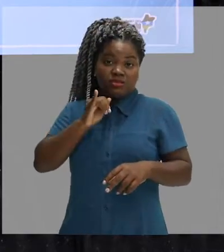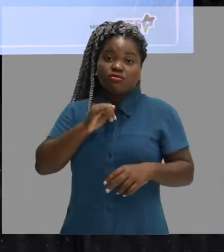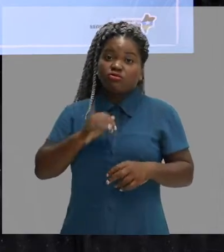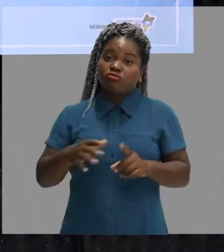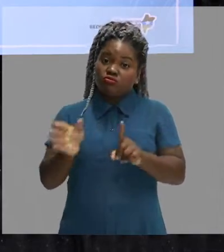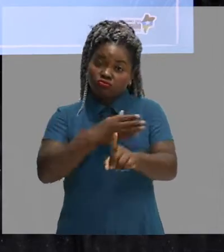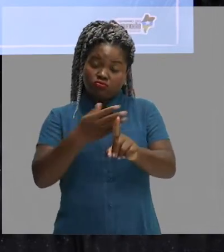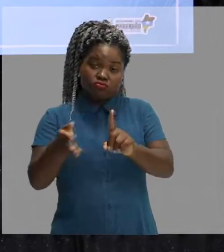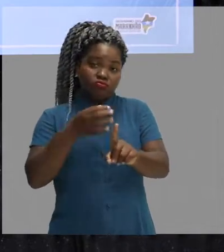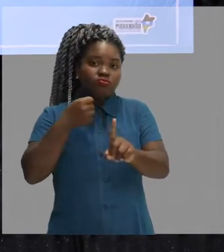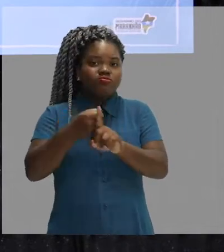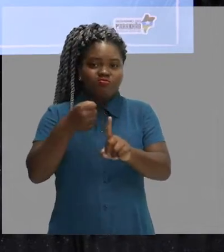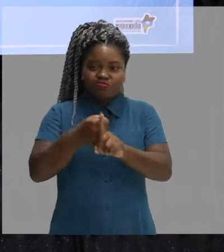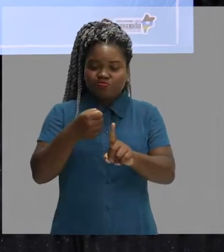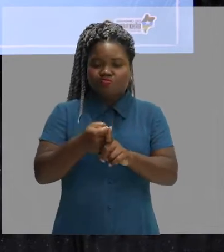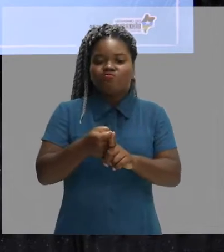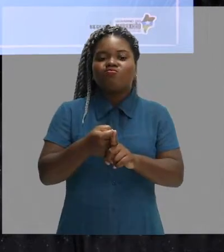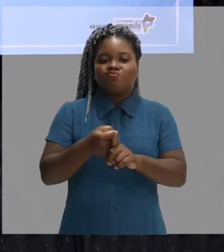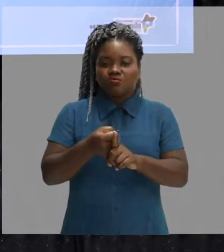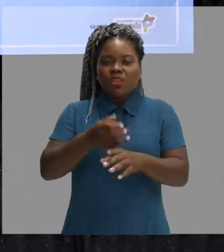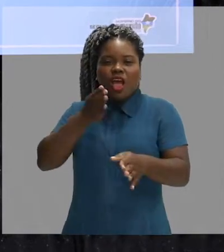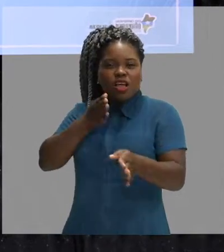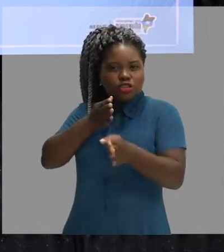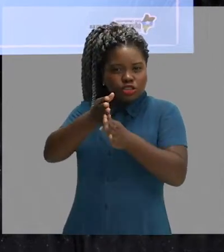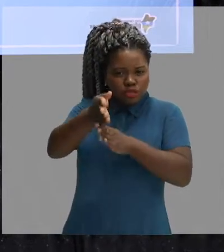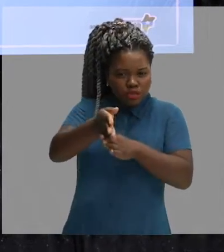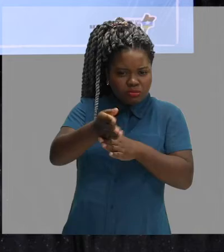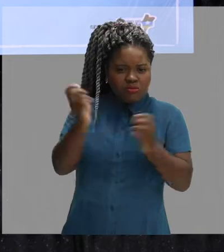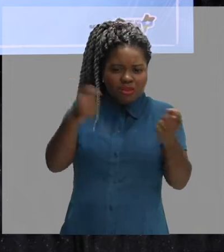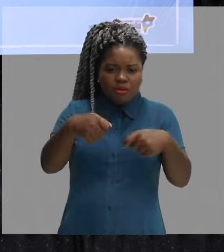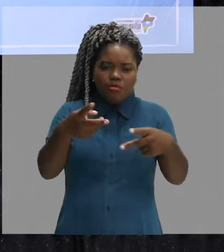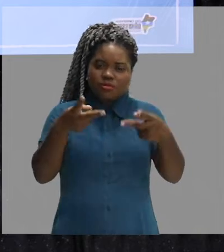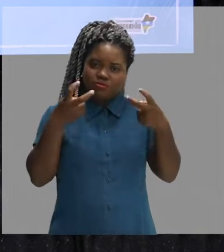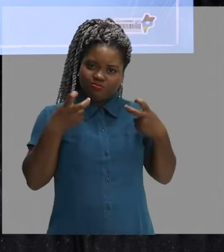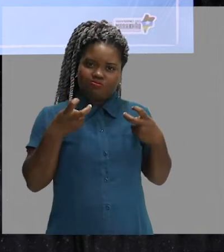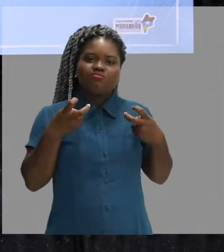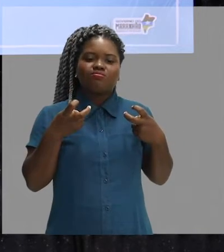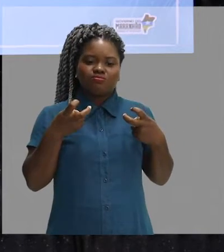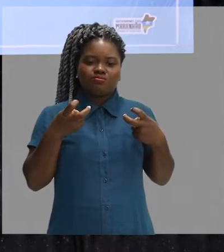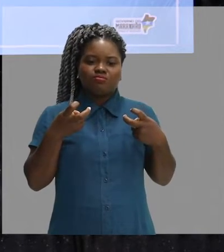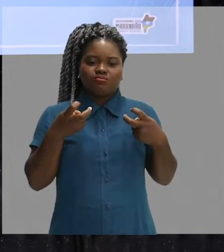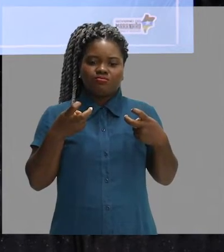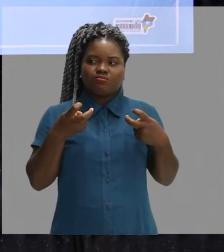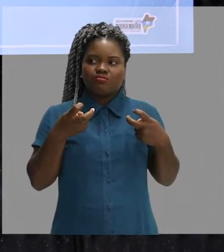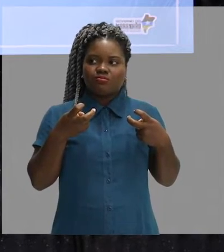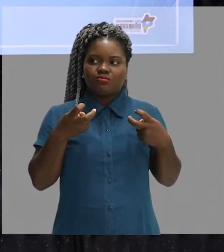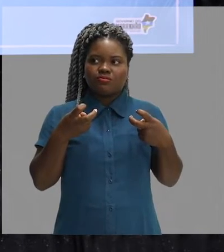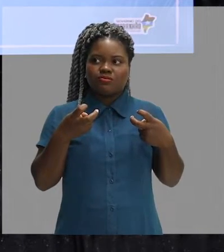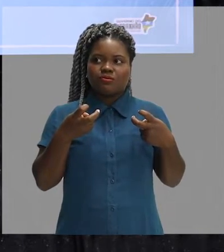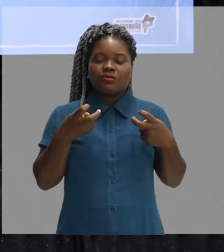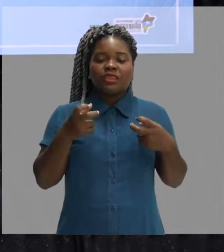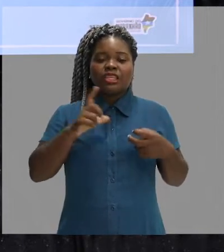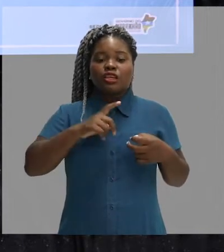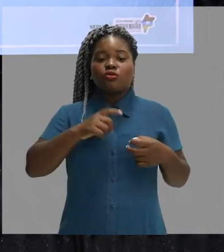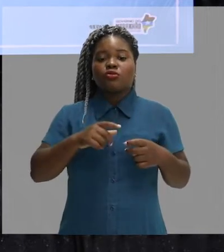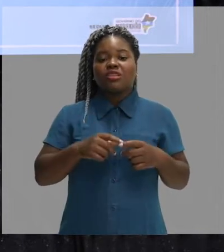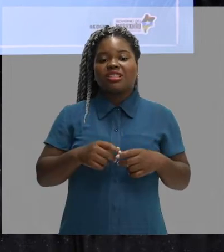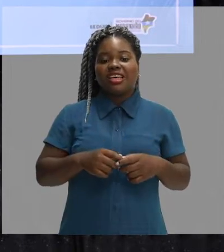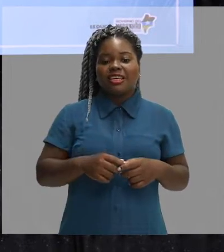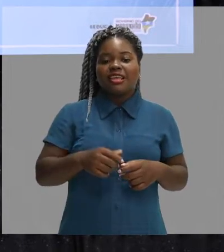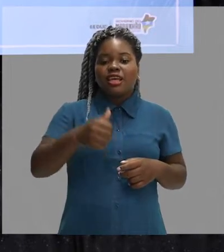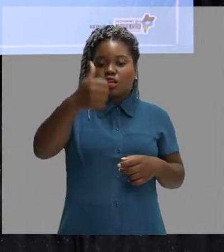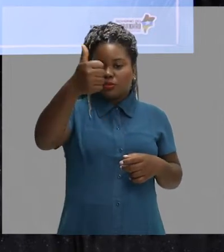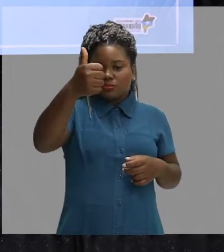agressões. Direta é aquilo que se pode perceber. Tudo que está da linha do meio para